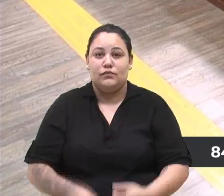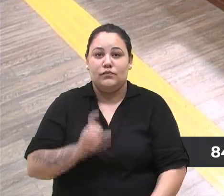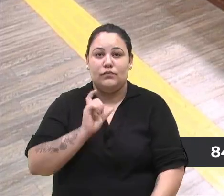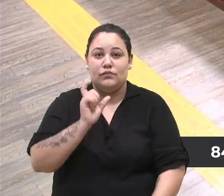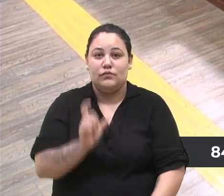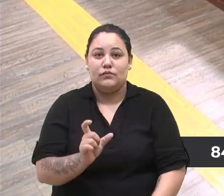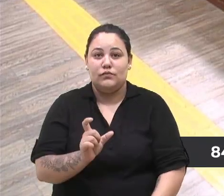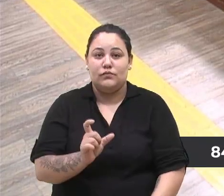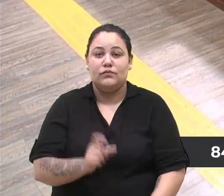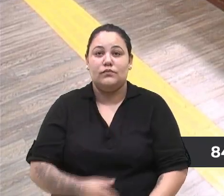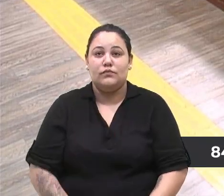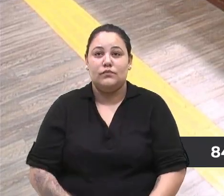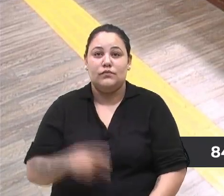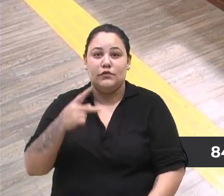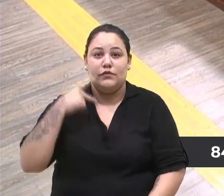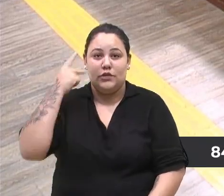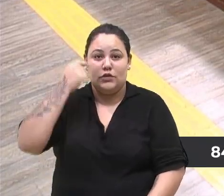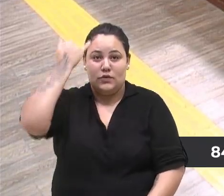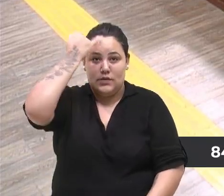Vereador D'Ambrosio.